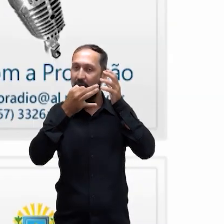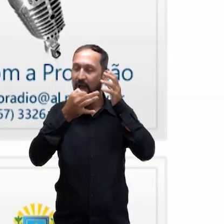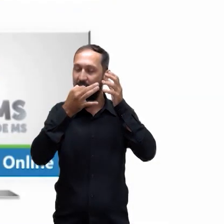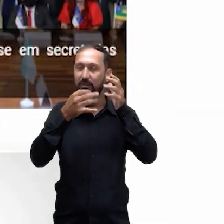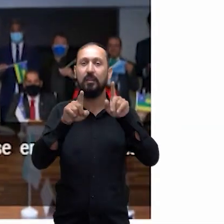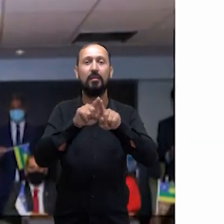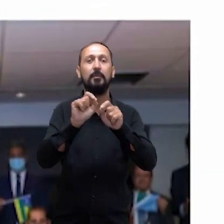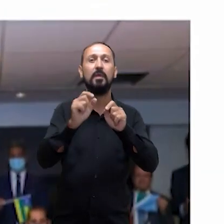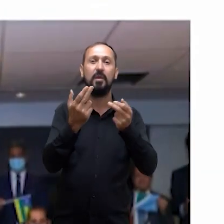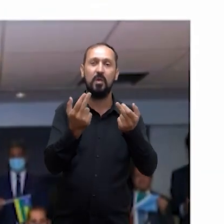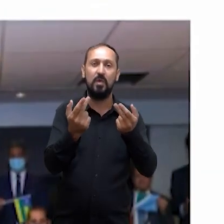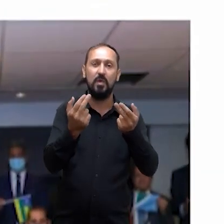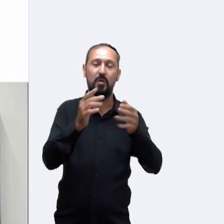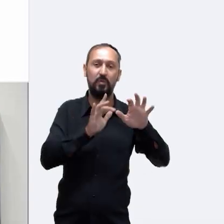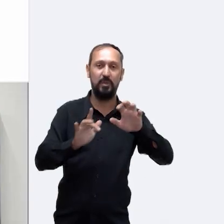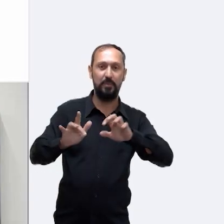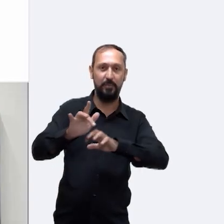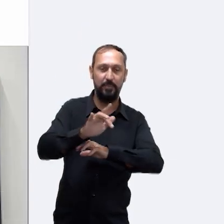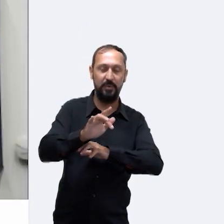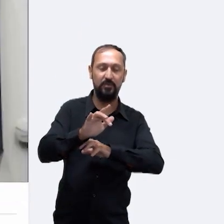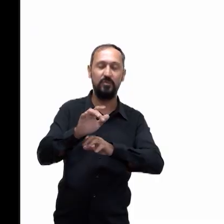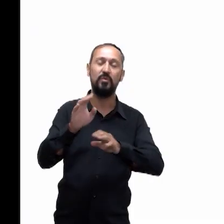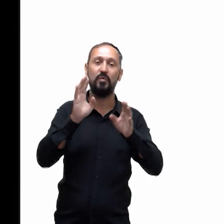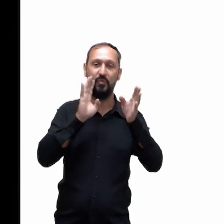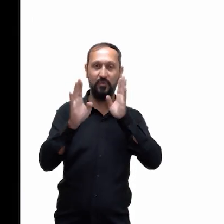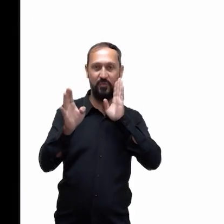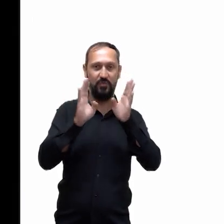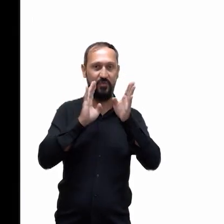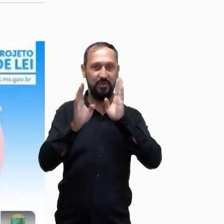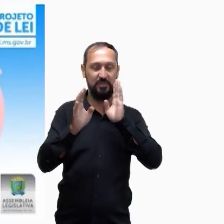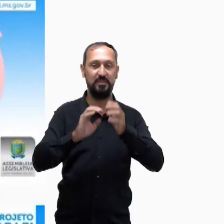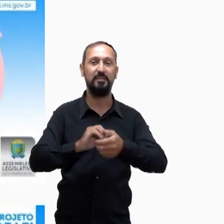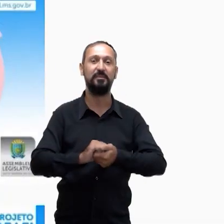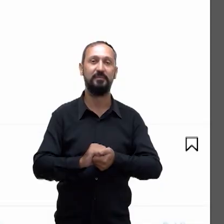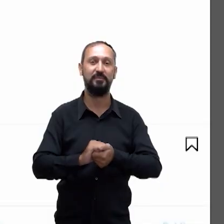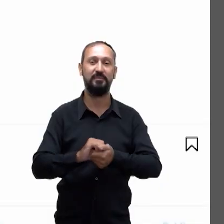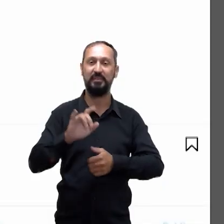Alemes, assim como os perfis das mídias sociais do Facebook,